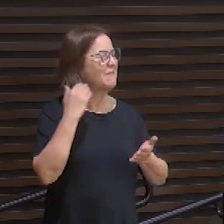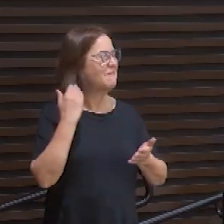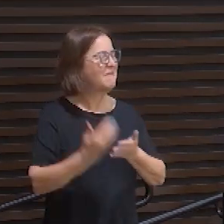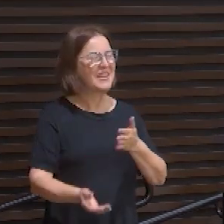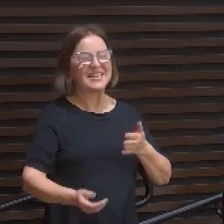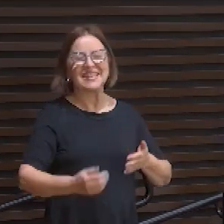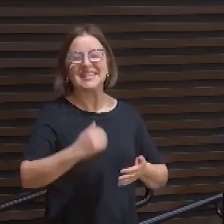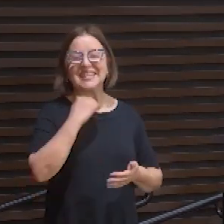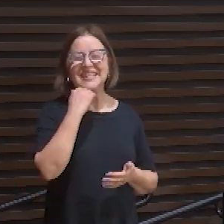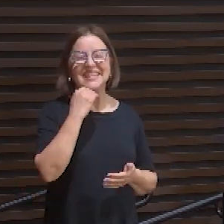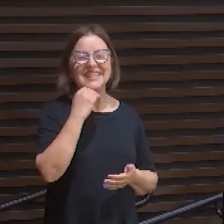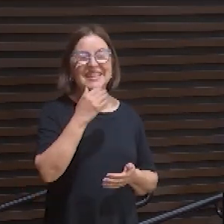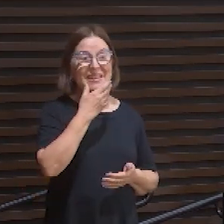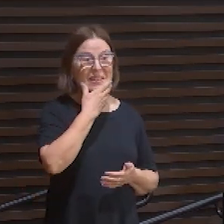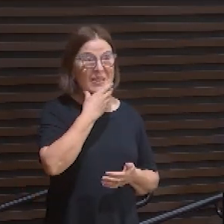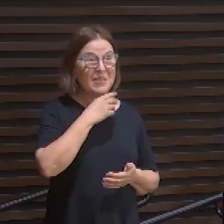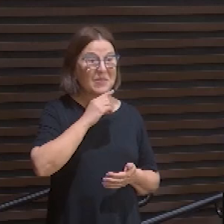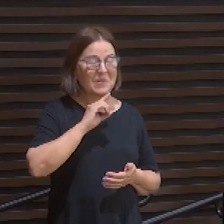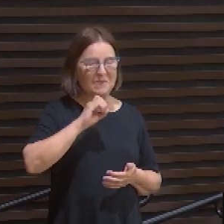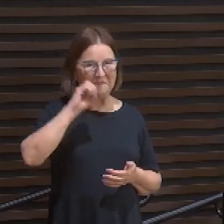que o Pai deu a ele.